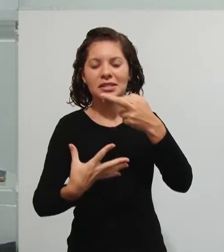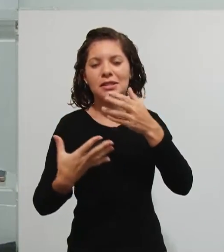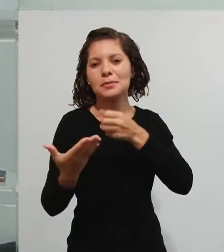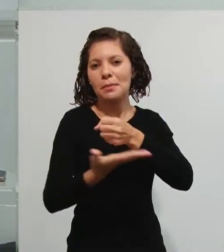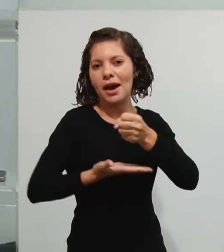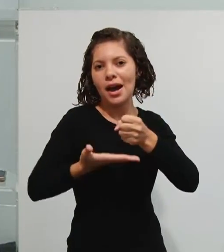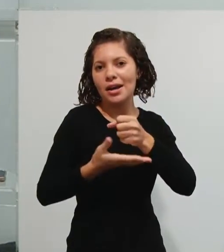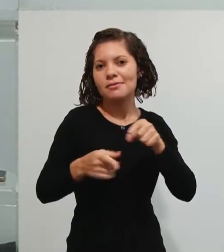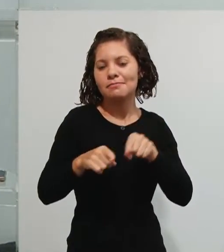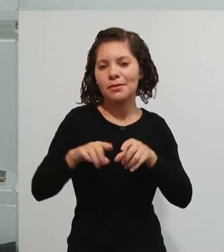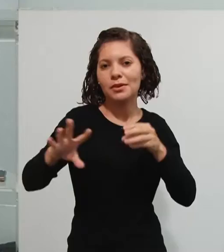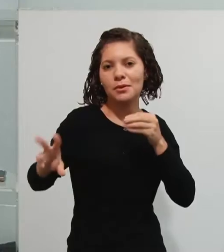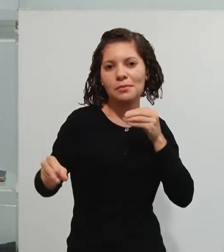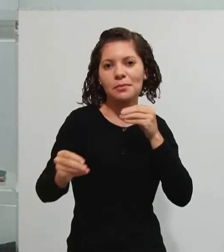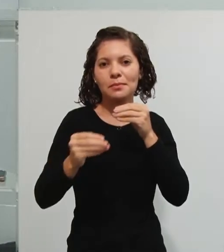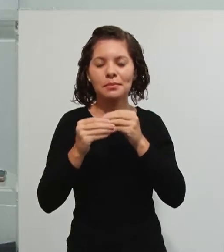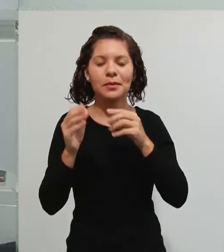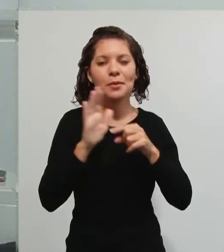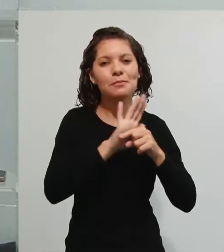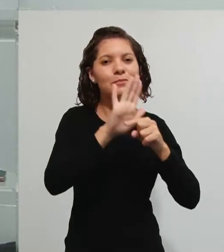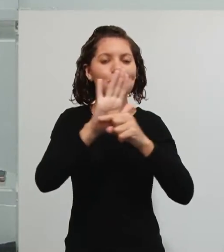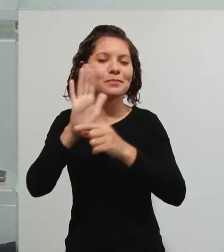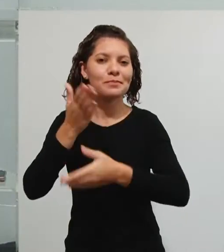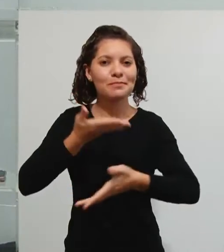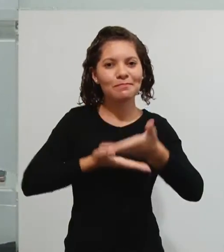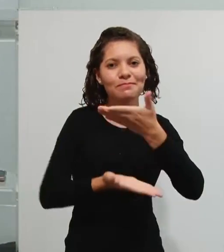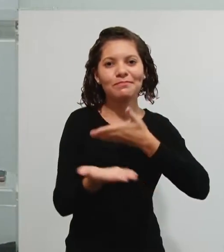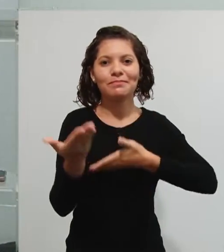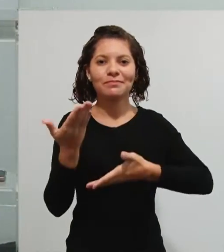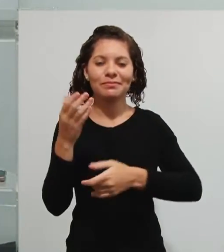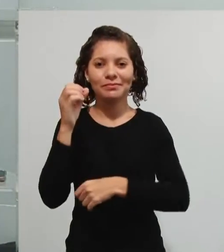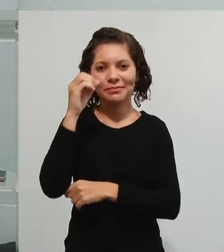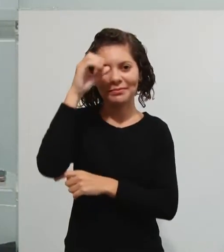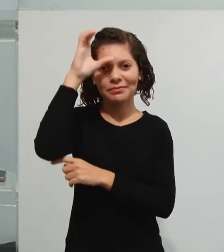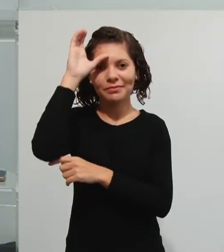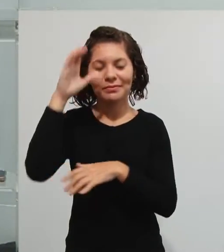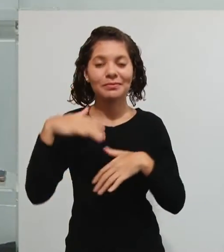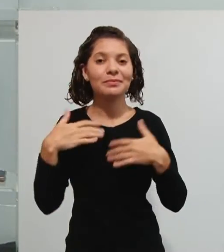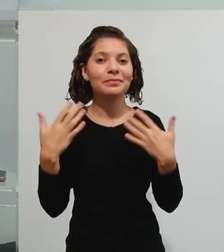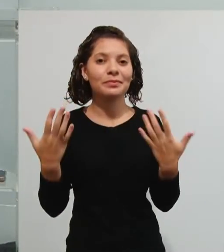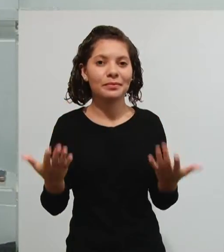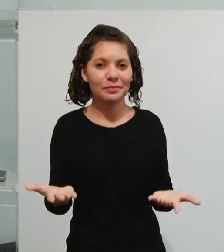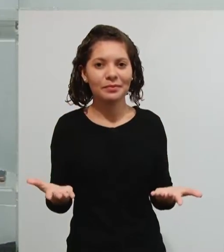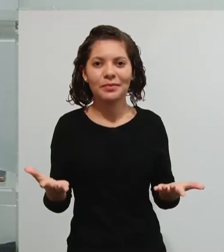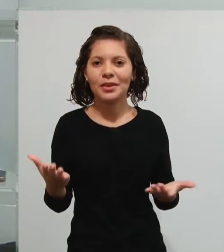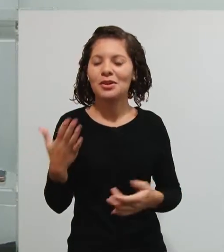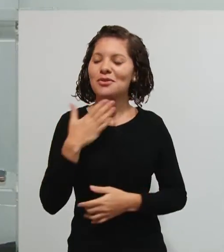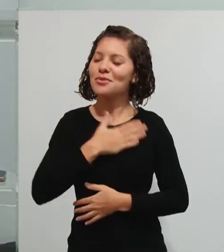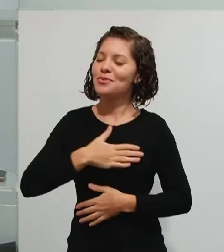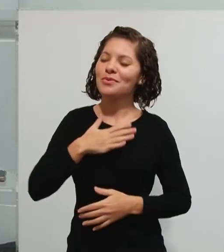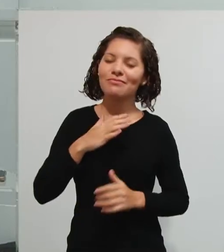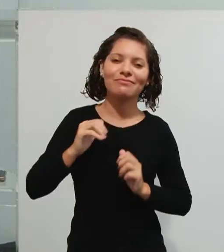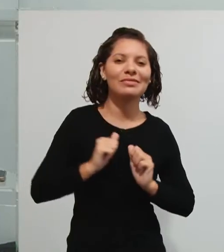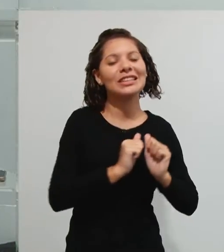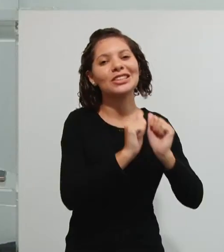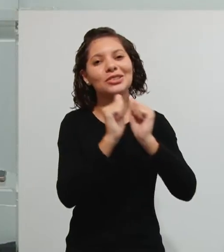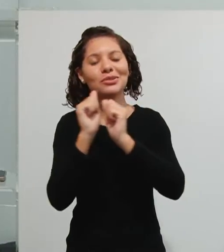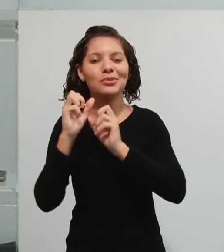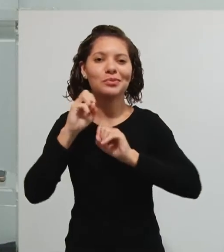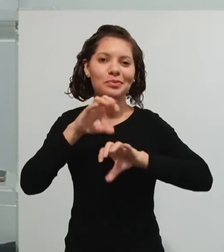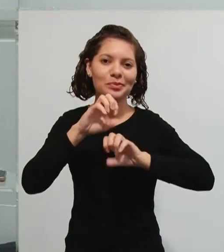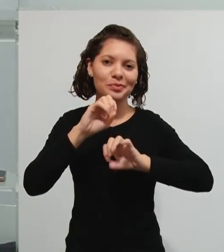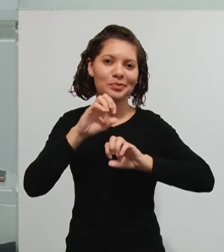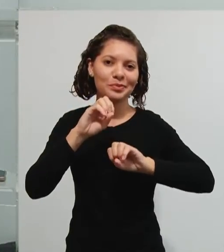que nos deem subsídio para nós trocarmos aqui conhecimento. Por hora, pessoas, foi um prazer estar com vocês. Espero